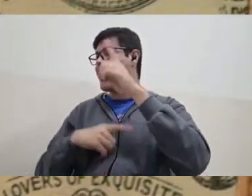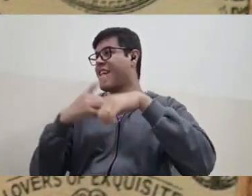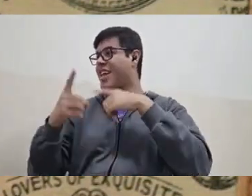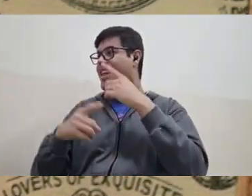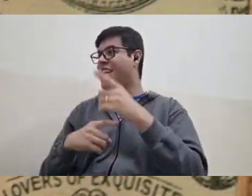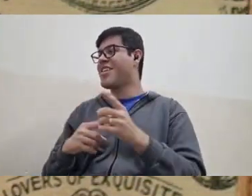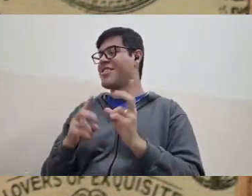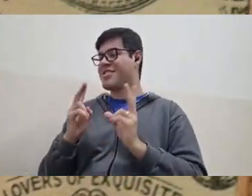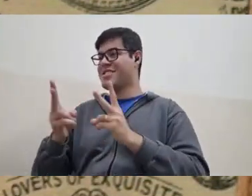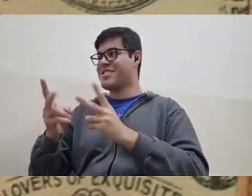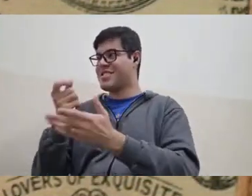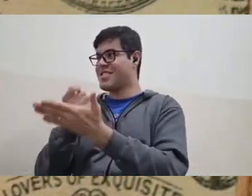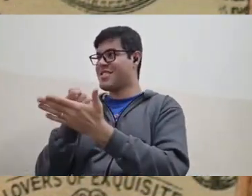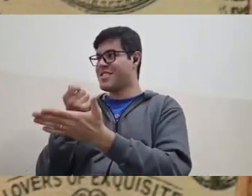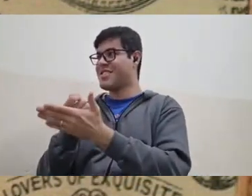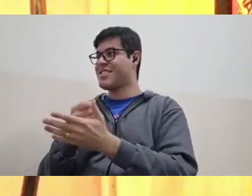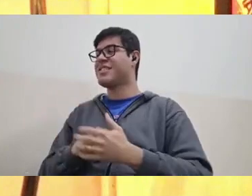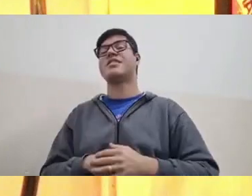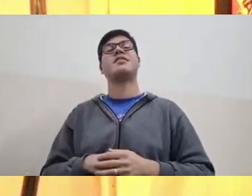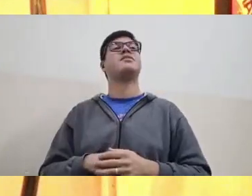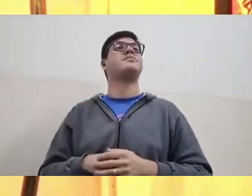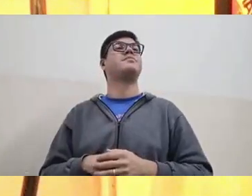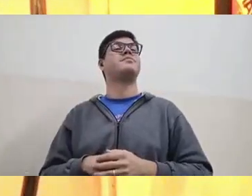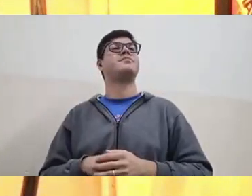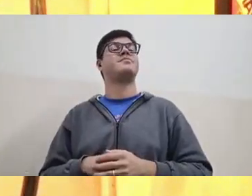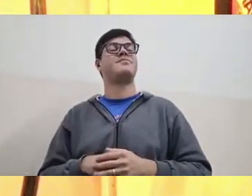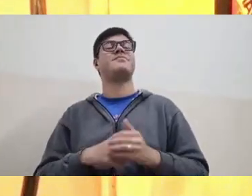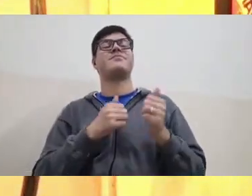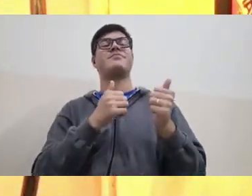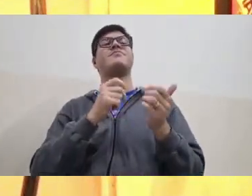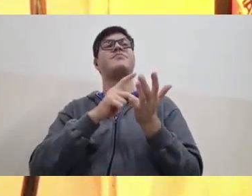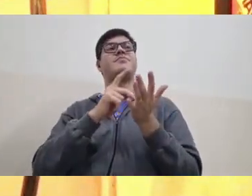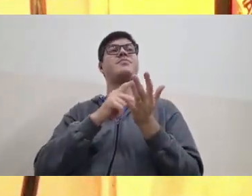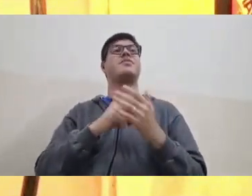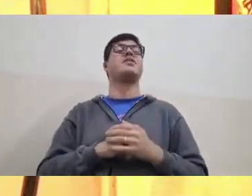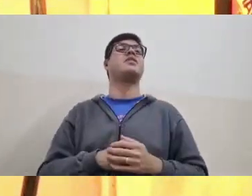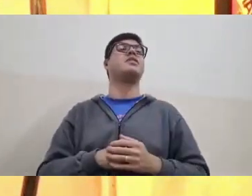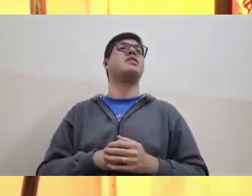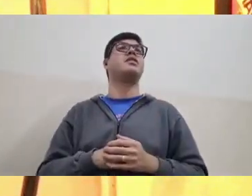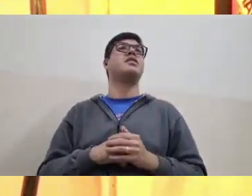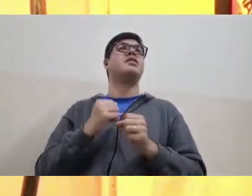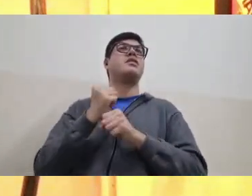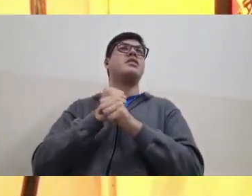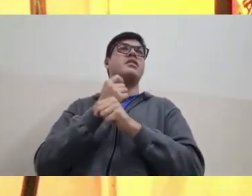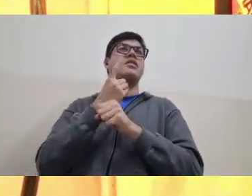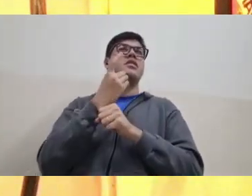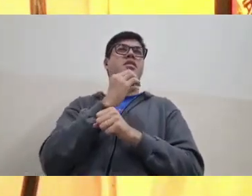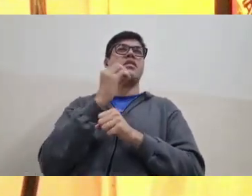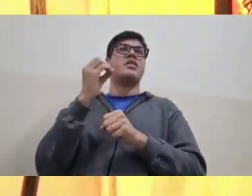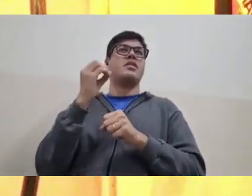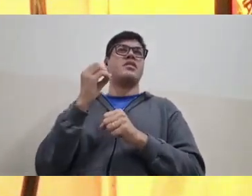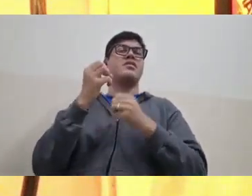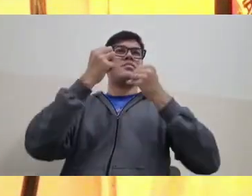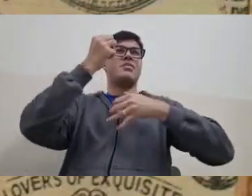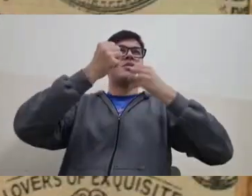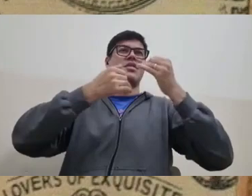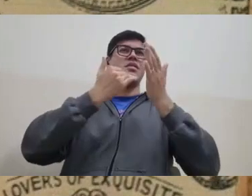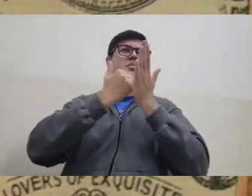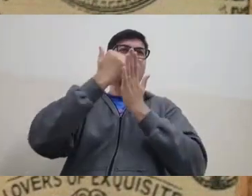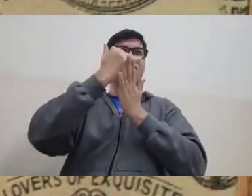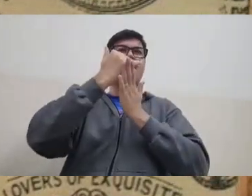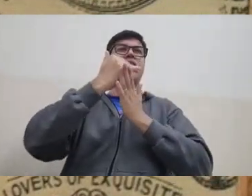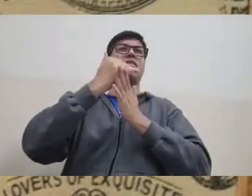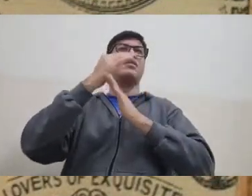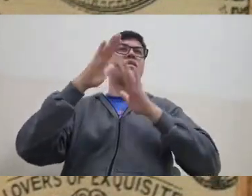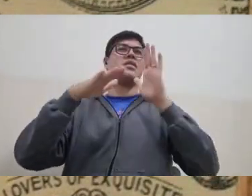é legal ô Lu bom Tem mais alguma coisa para falar da Cia 100 anos da Cia Olha eu gostaria de de